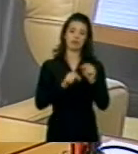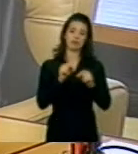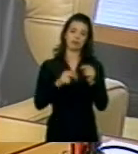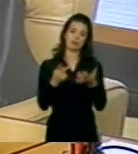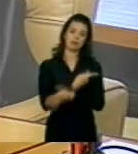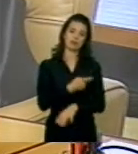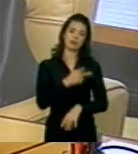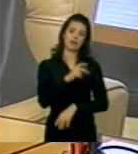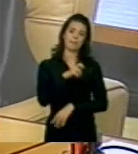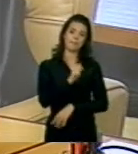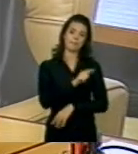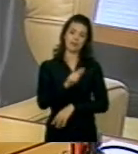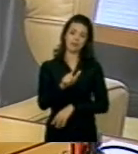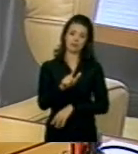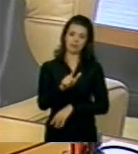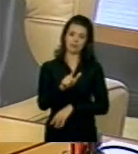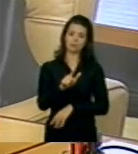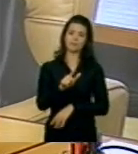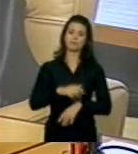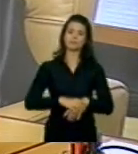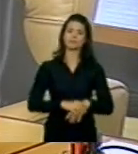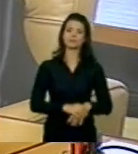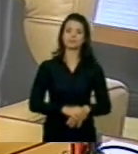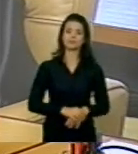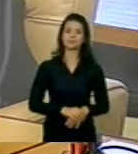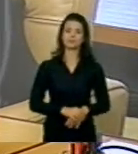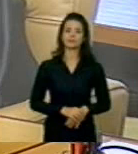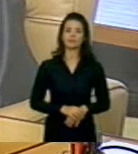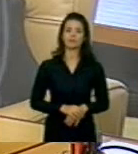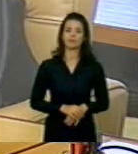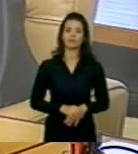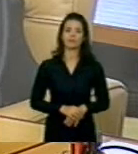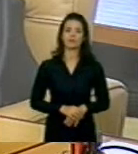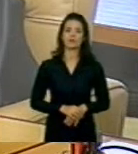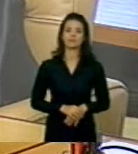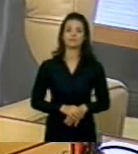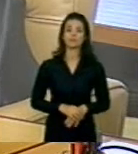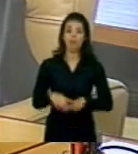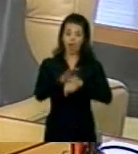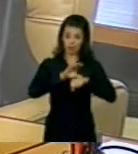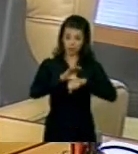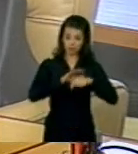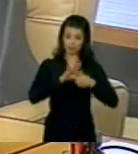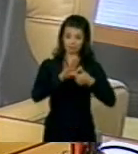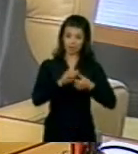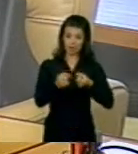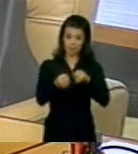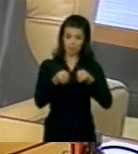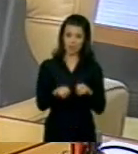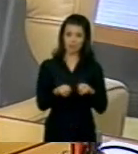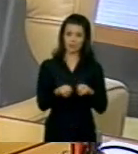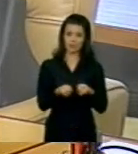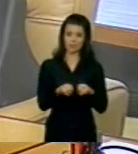inciso 1º do artigo 282 do Código de Processo Penal. O poder conferido pela Constituição